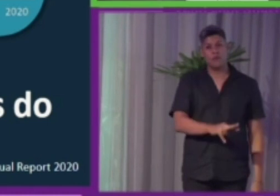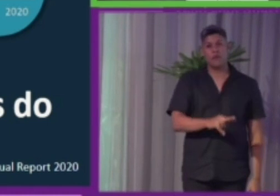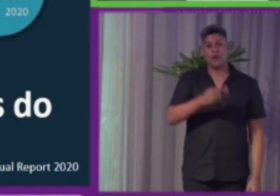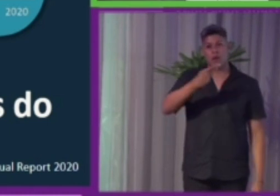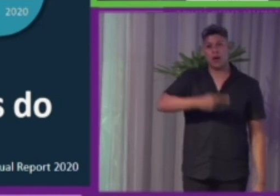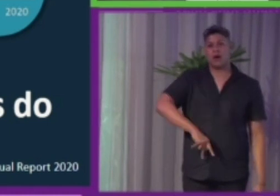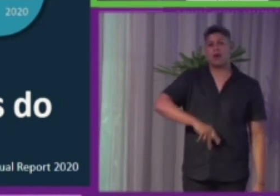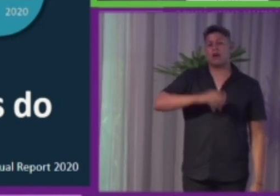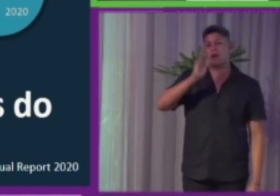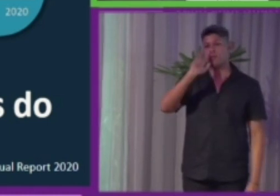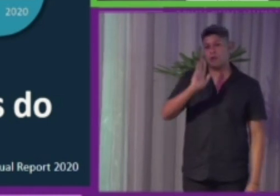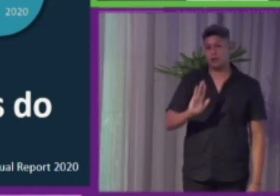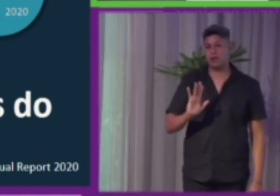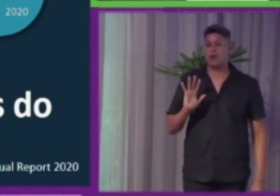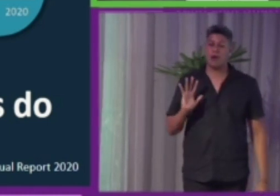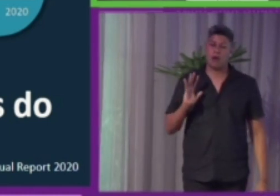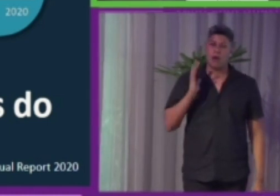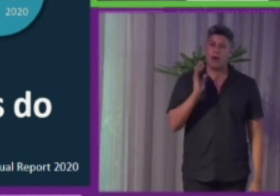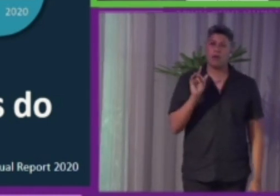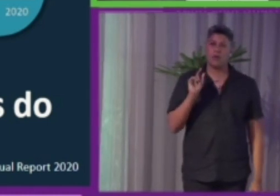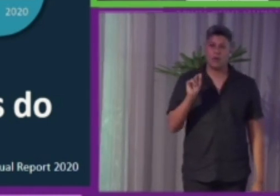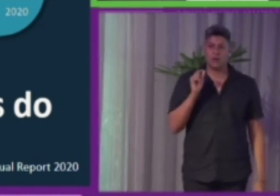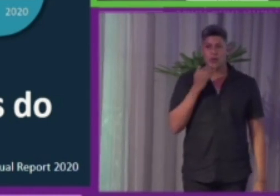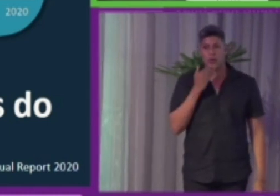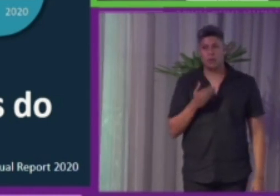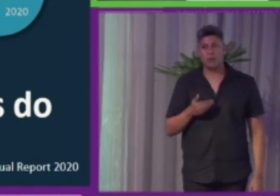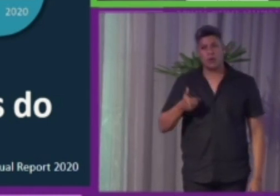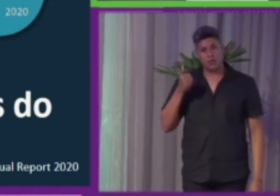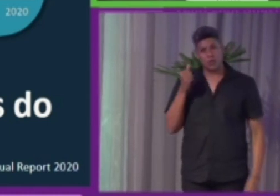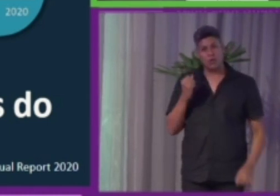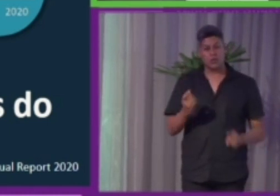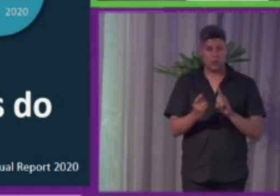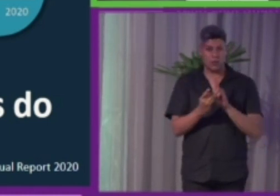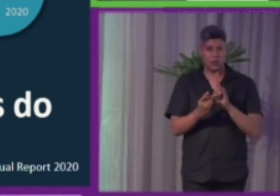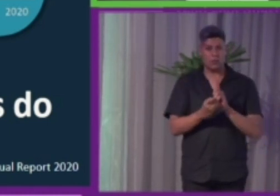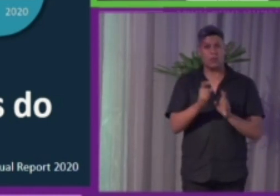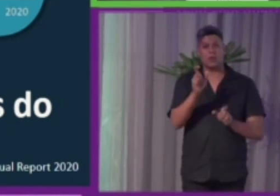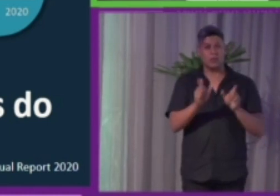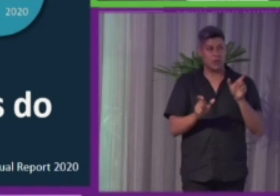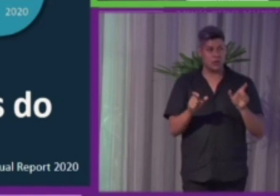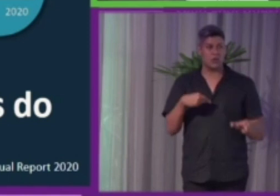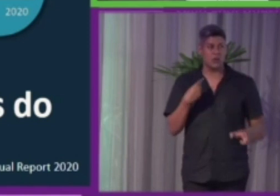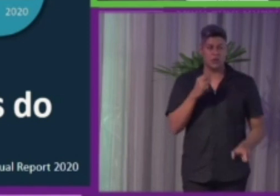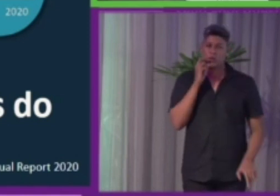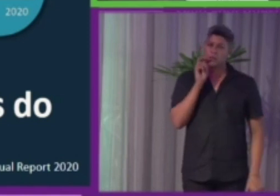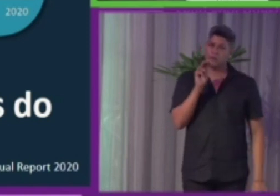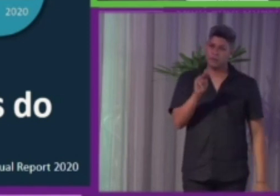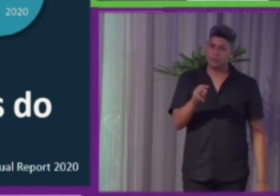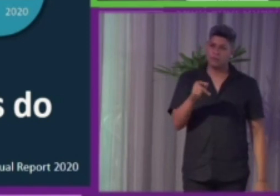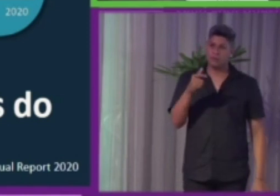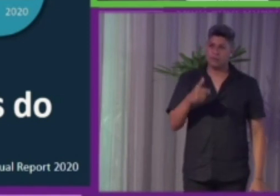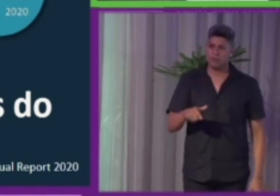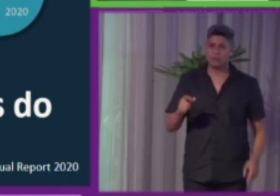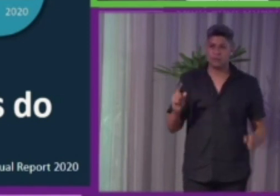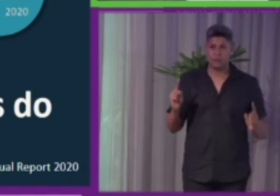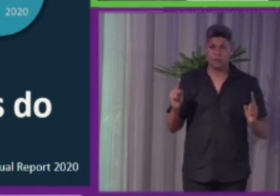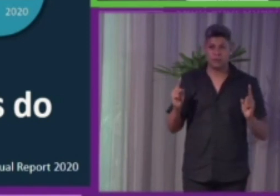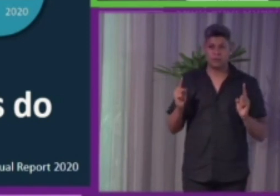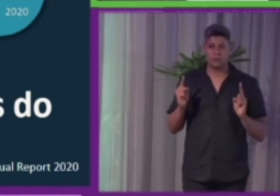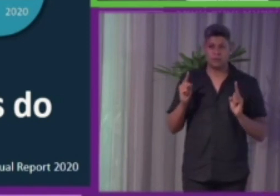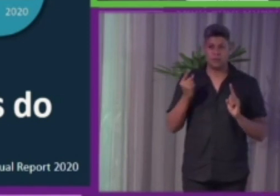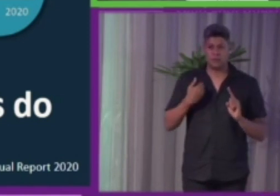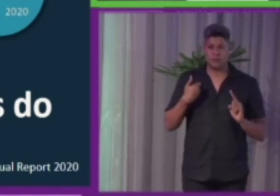Brasil vem acontecendo melhorias no atendimento dessas pessoas, e a gente pode ver isso pela redução da